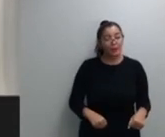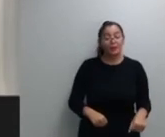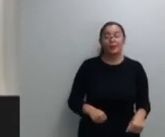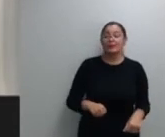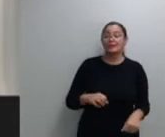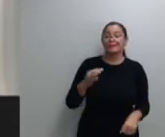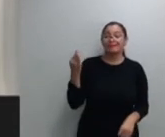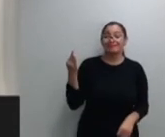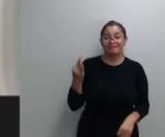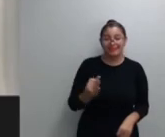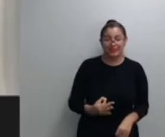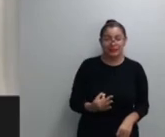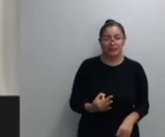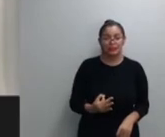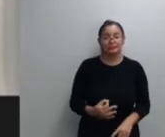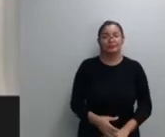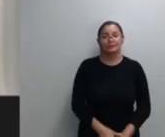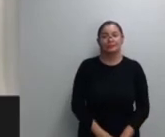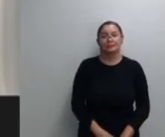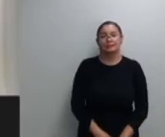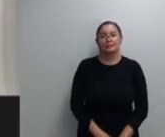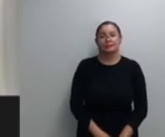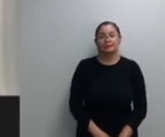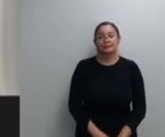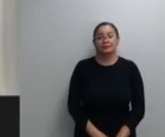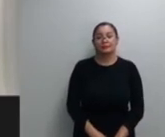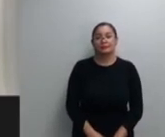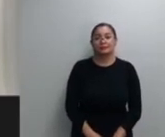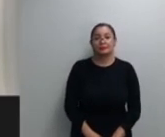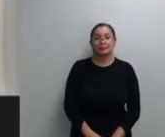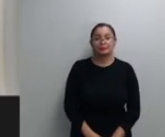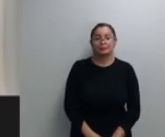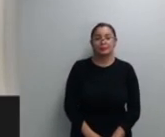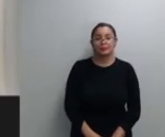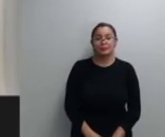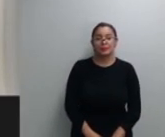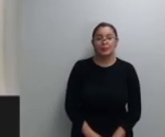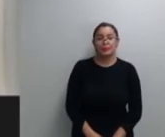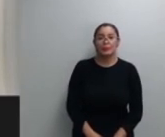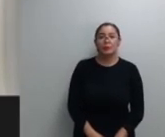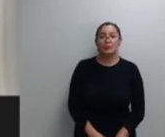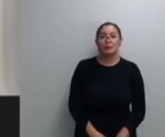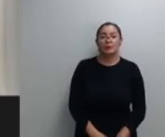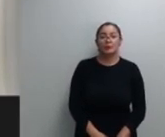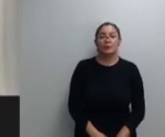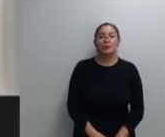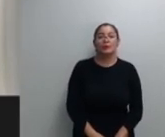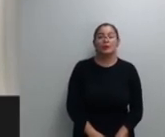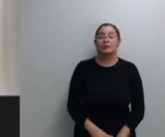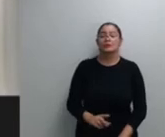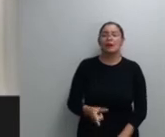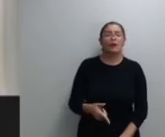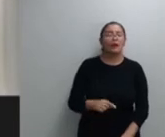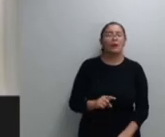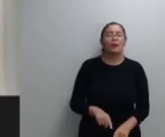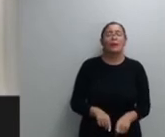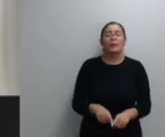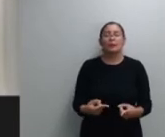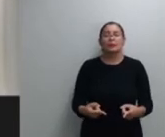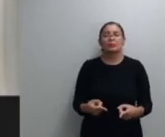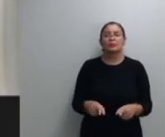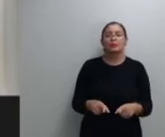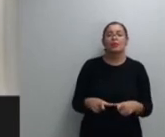ocorreram se deram depois de cumprido o prazo obrigatório de permanência do